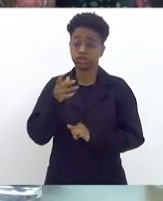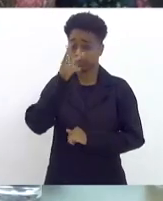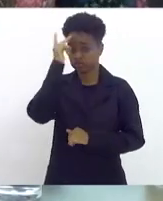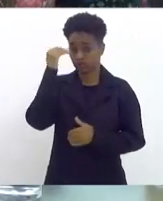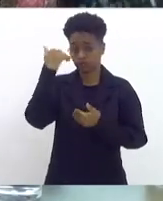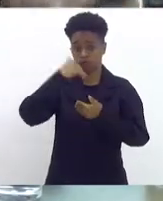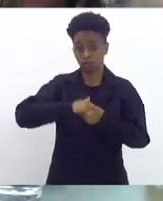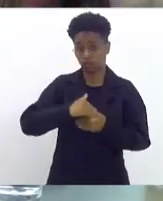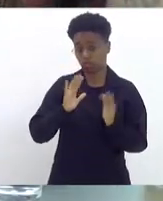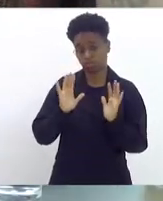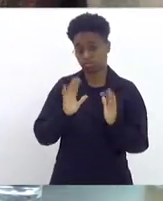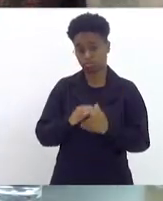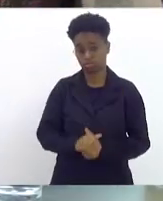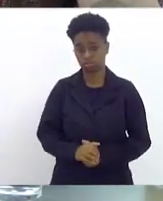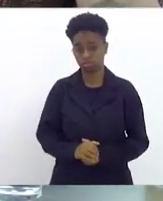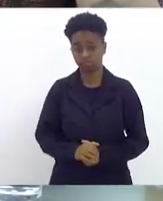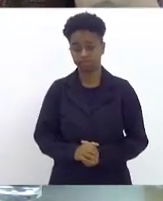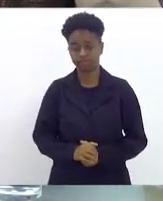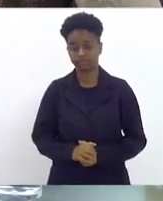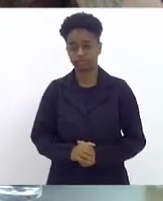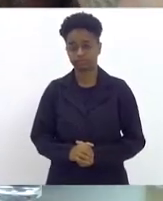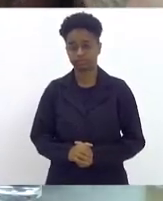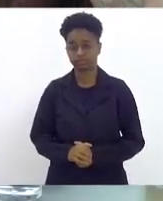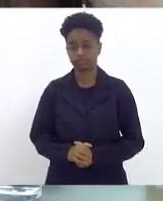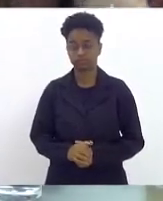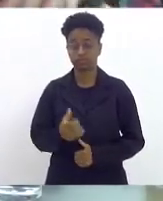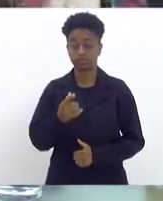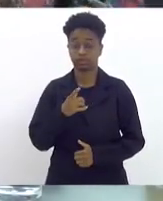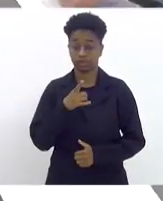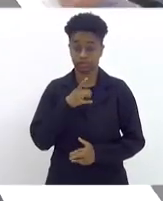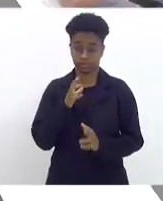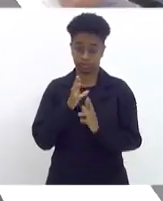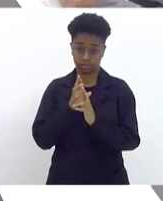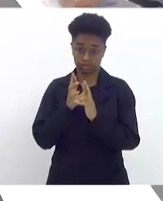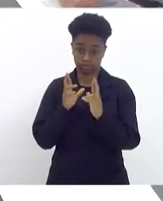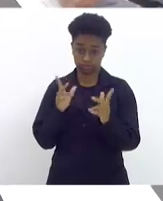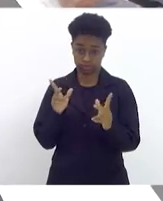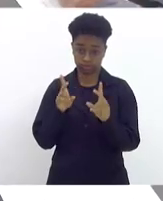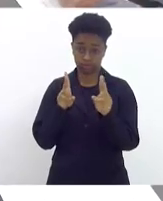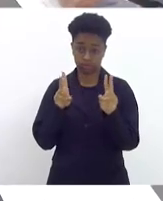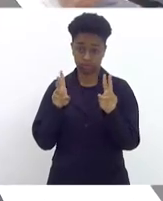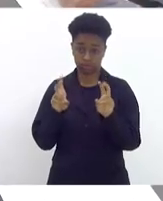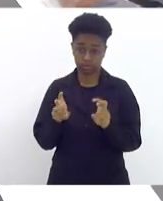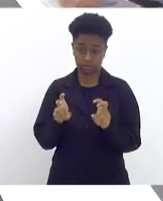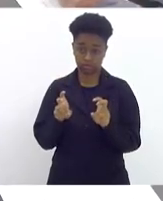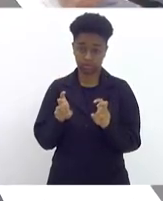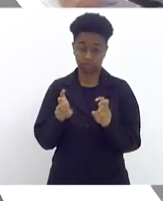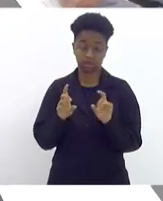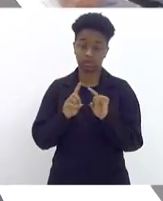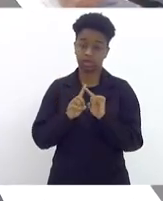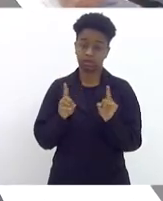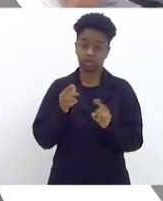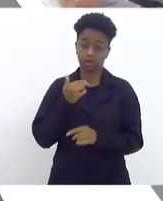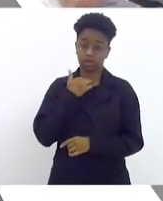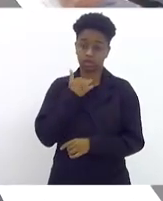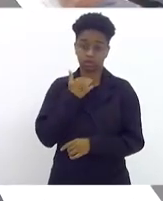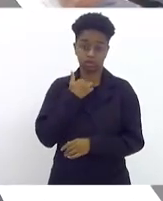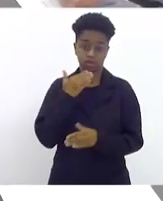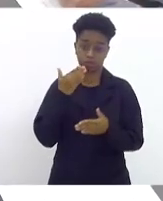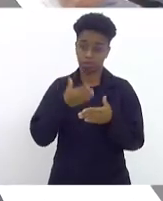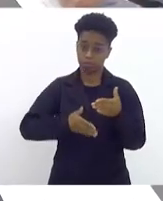segue a causa deputada a lente além de ser diferente a questão a gente não pode impedir